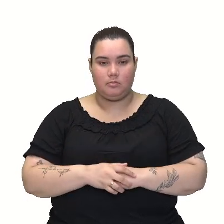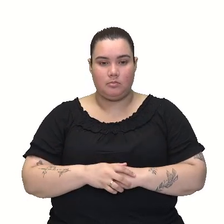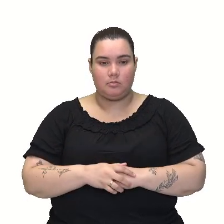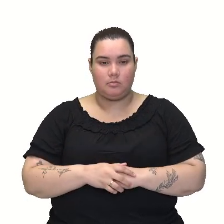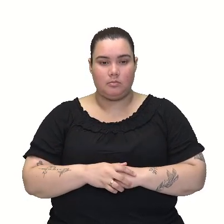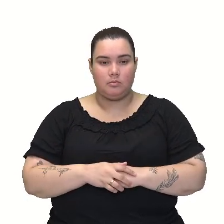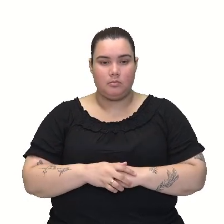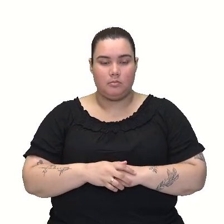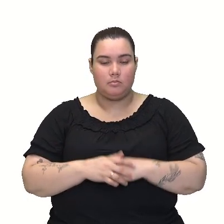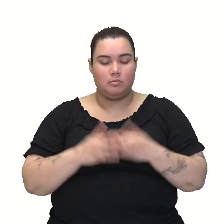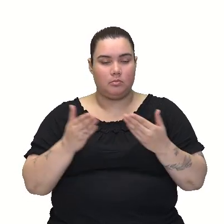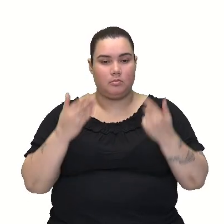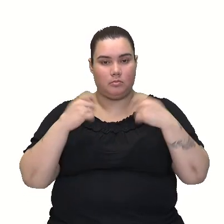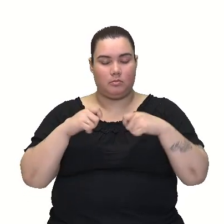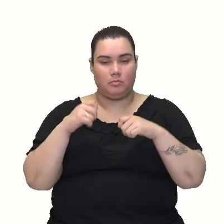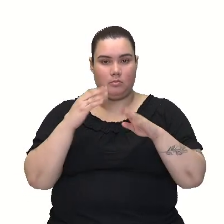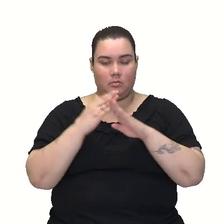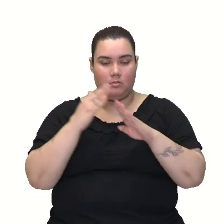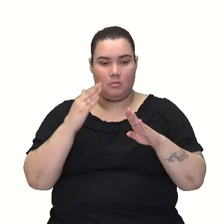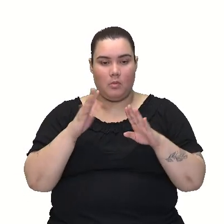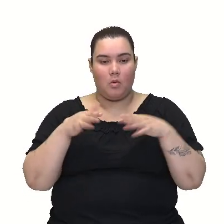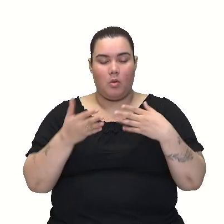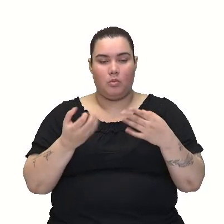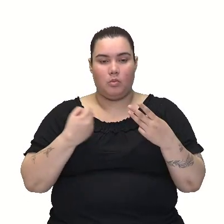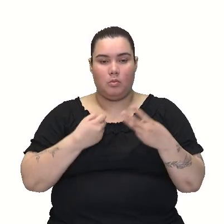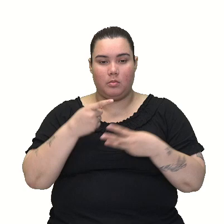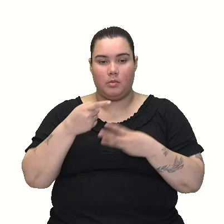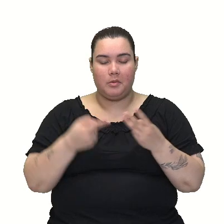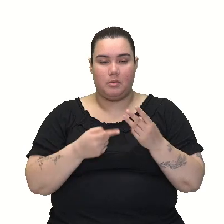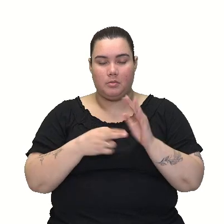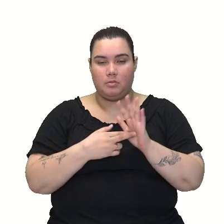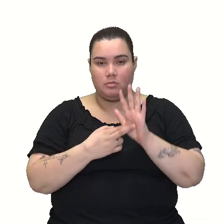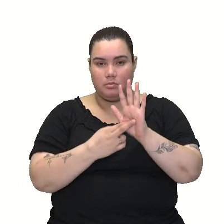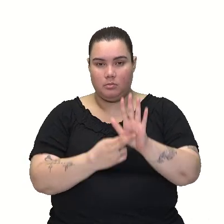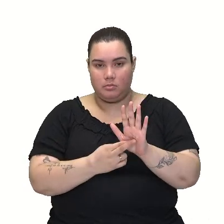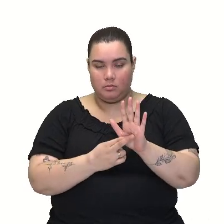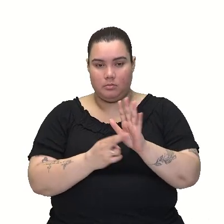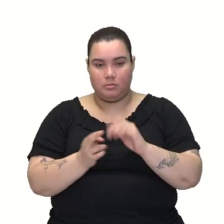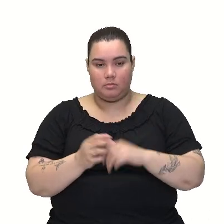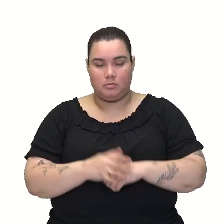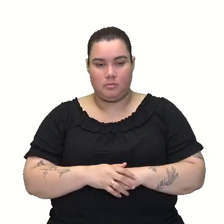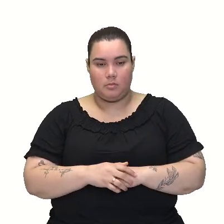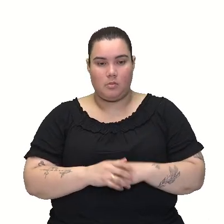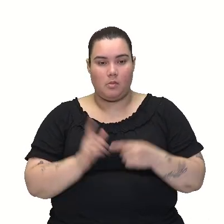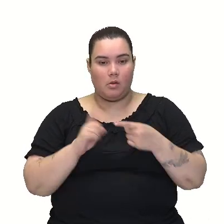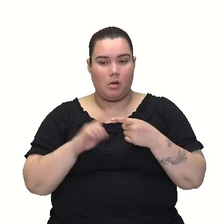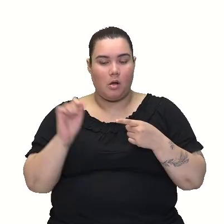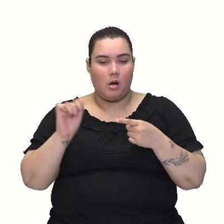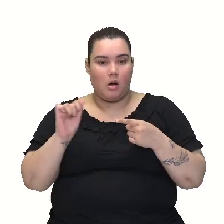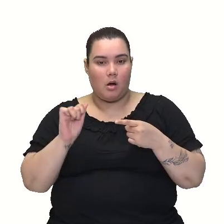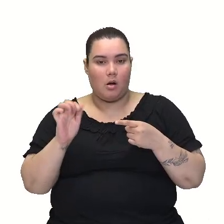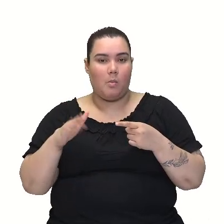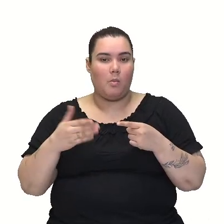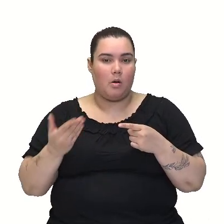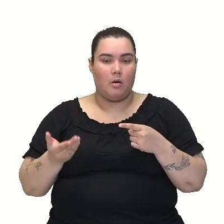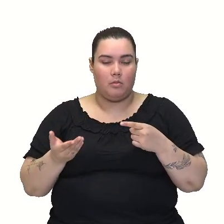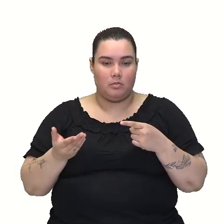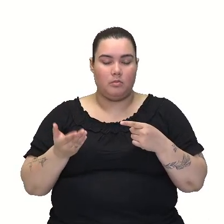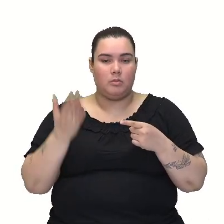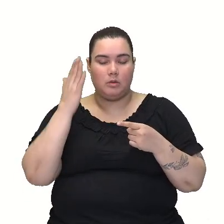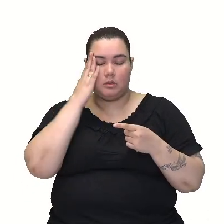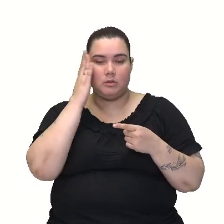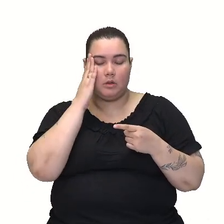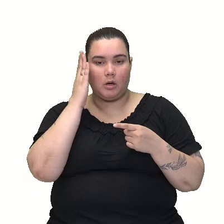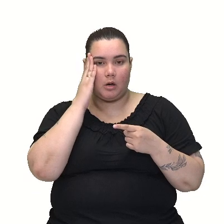Ou seja, eu preciso saber quem são os coeficientes dessa equação do segundo grau. Então, quem é o coeficiente A nesse caso aí? Nós sabemos